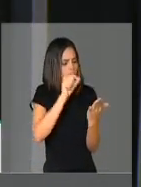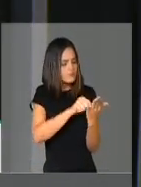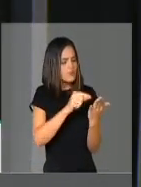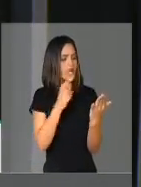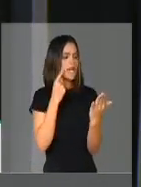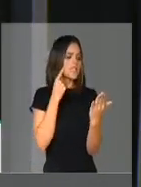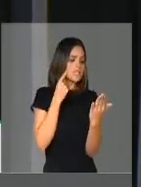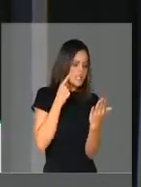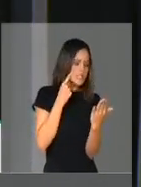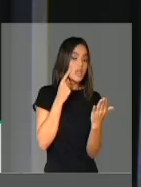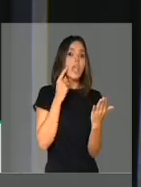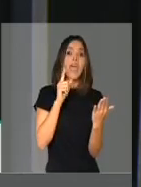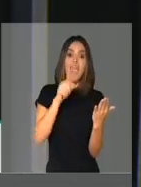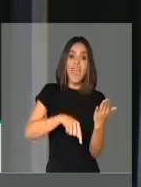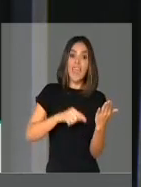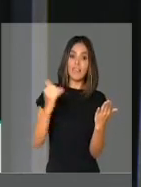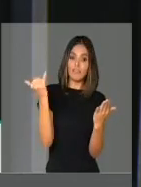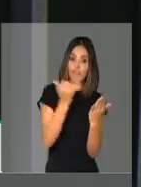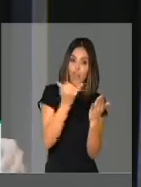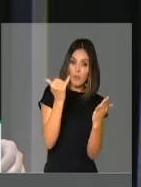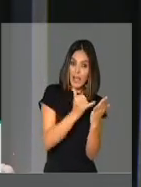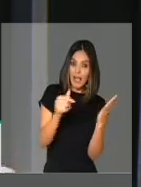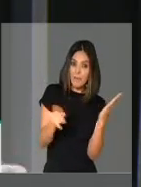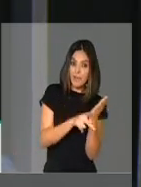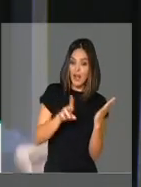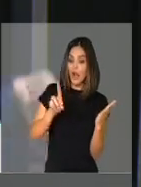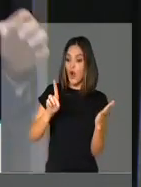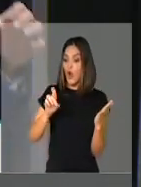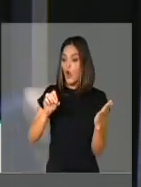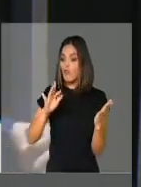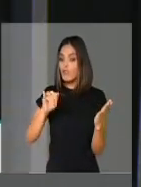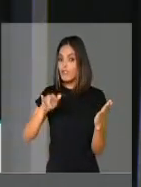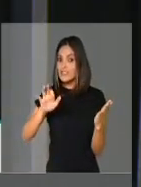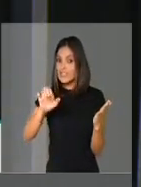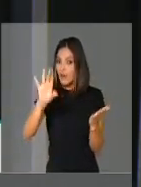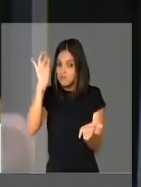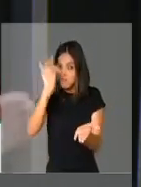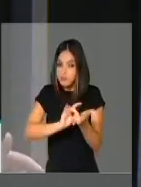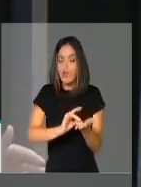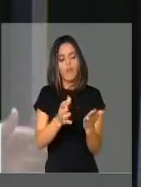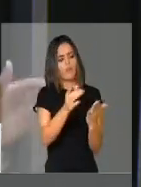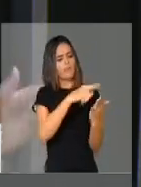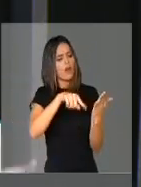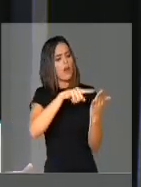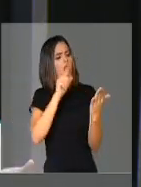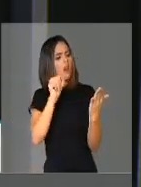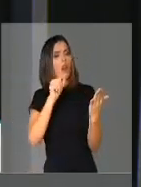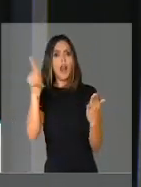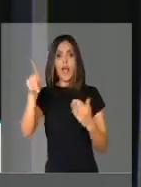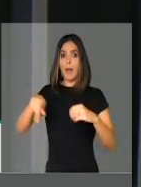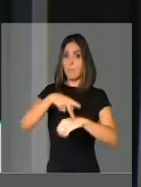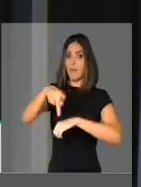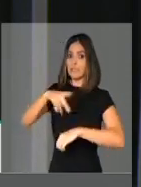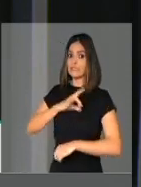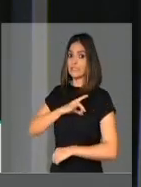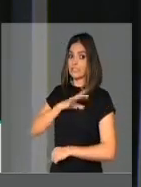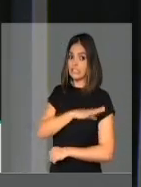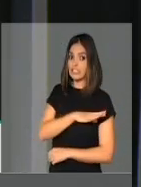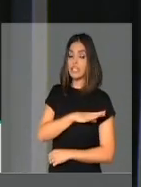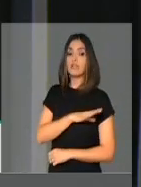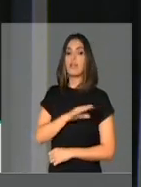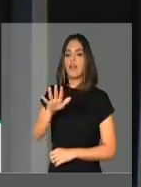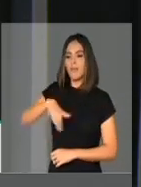conclusão, repito, a partir de dados oficiais, de que no Chile mais de 90%